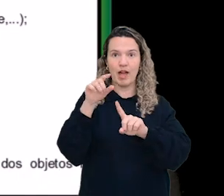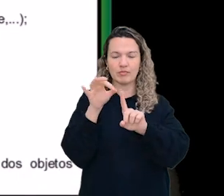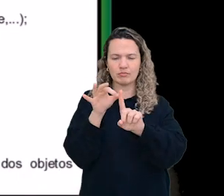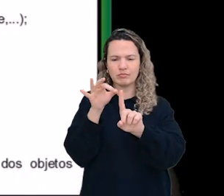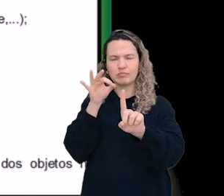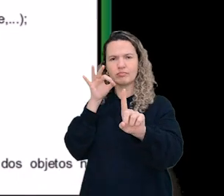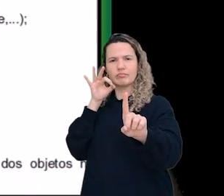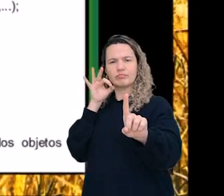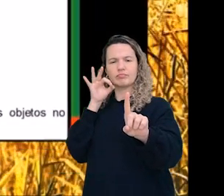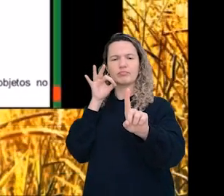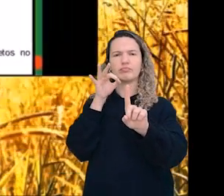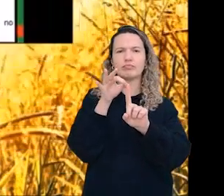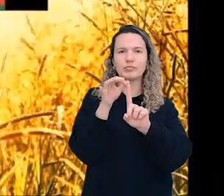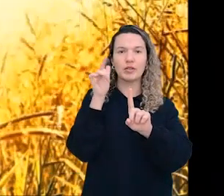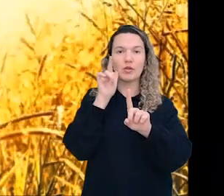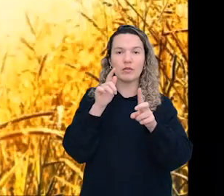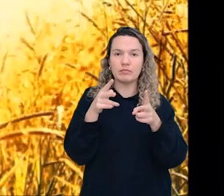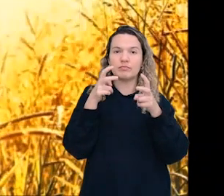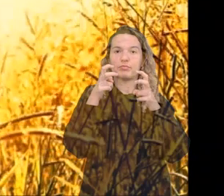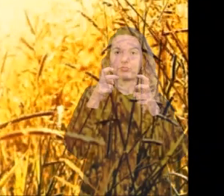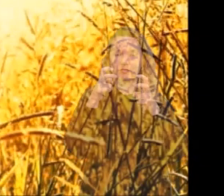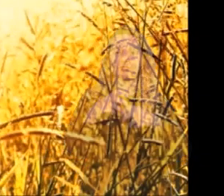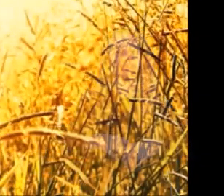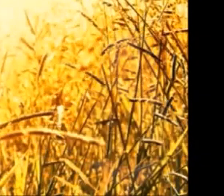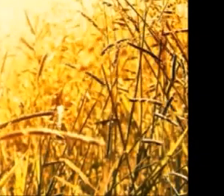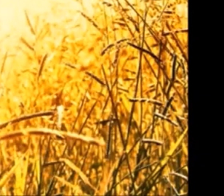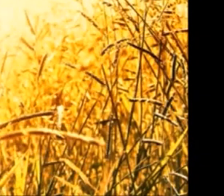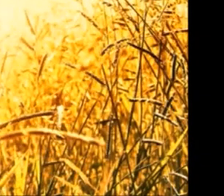ambiente ou em relação a si próprio.